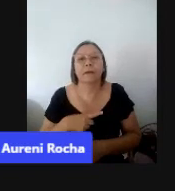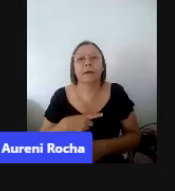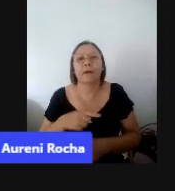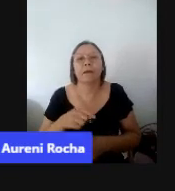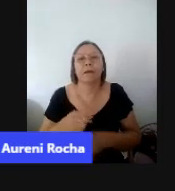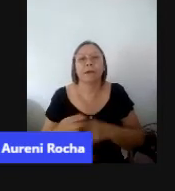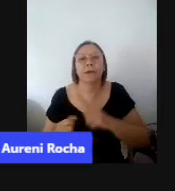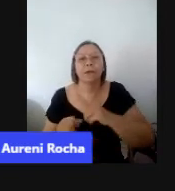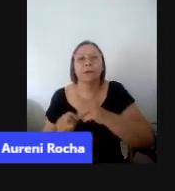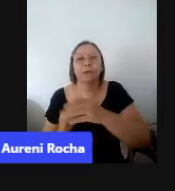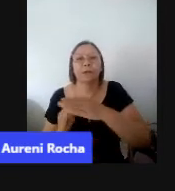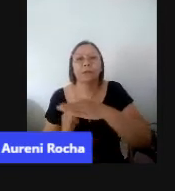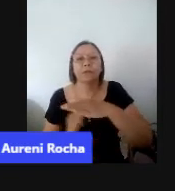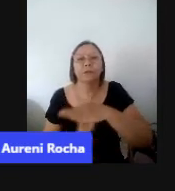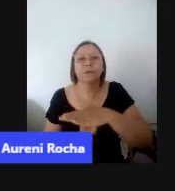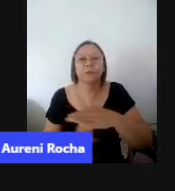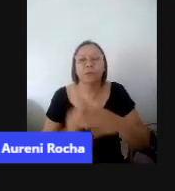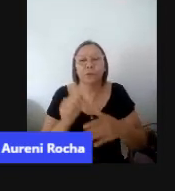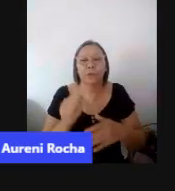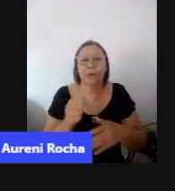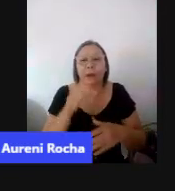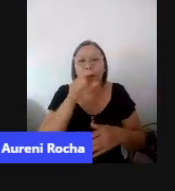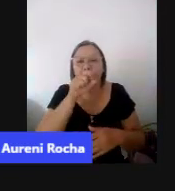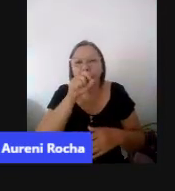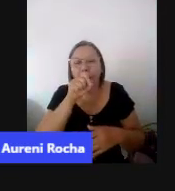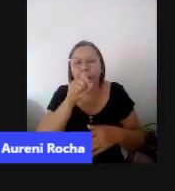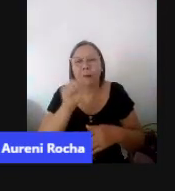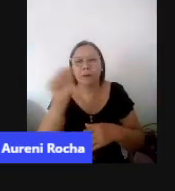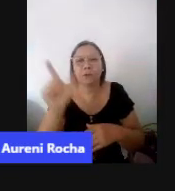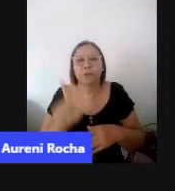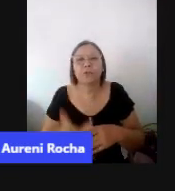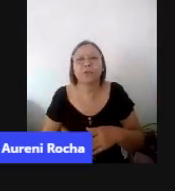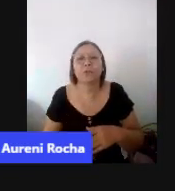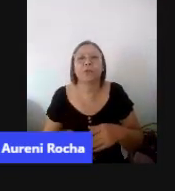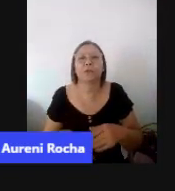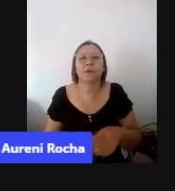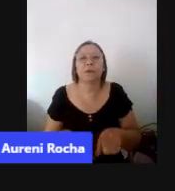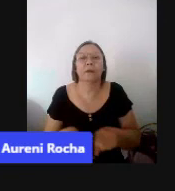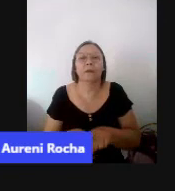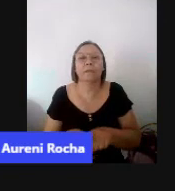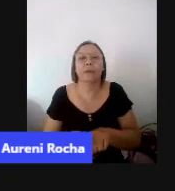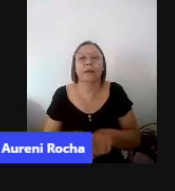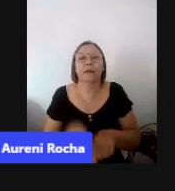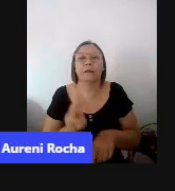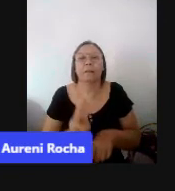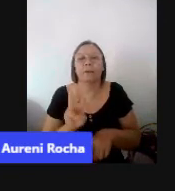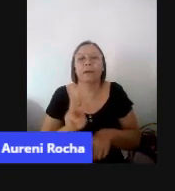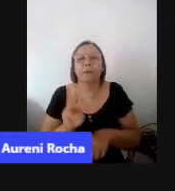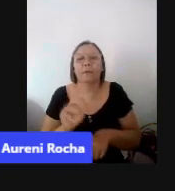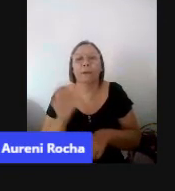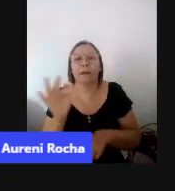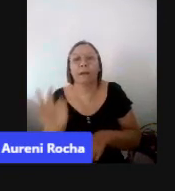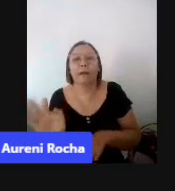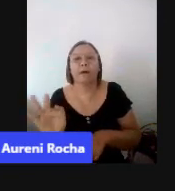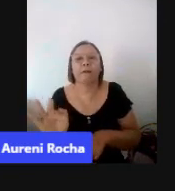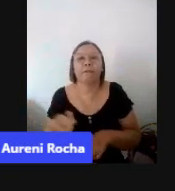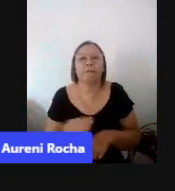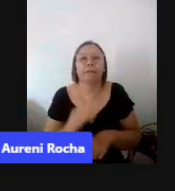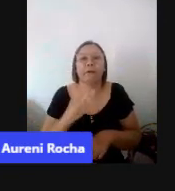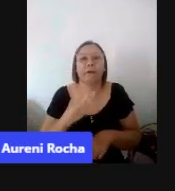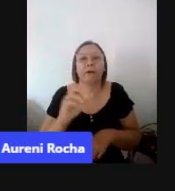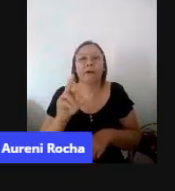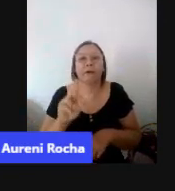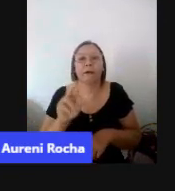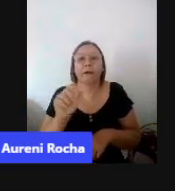é um projeto de pesquisa ligado ao IP, que é o Instituto de Pesquisa Ecológica, o CRAS, que é o Centro de Reabilitação,